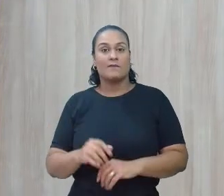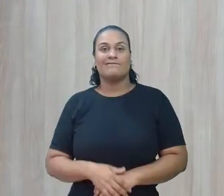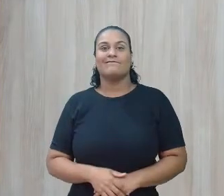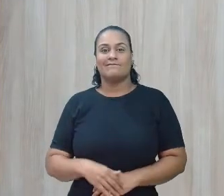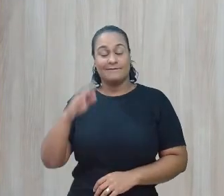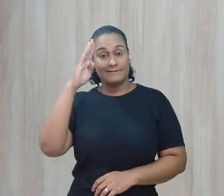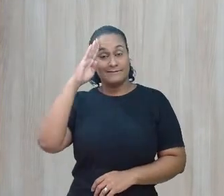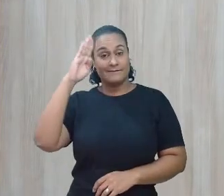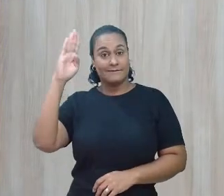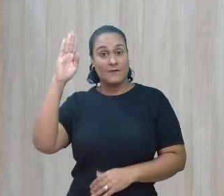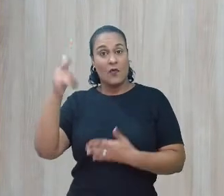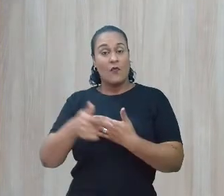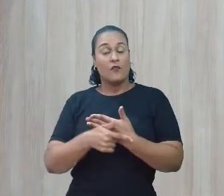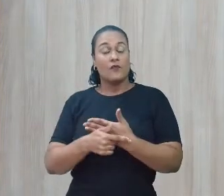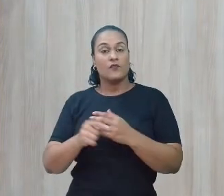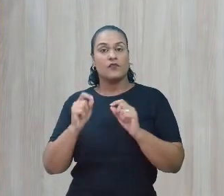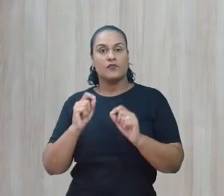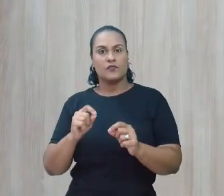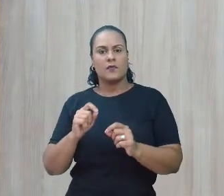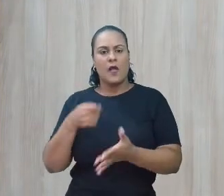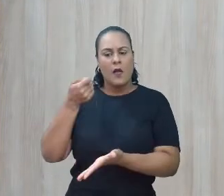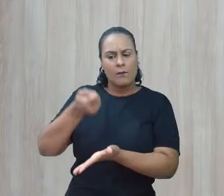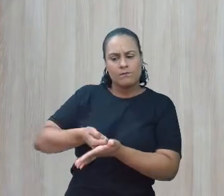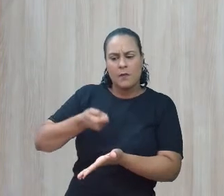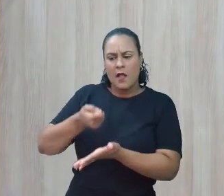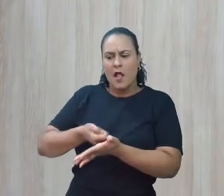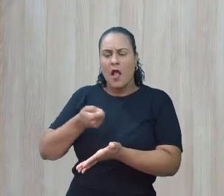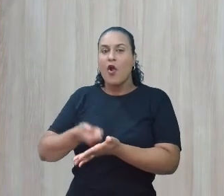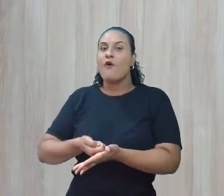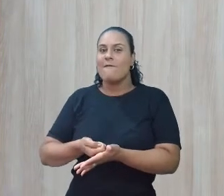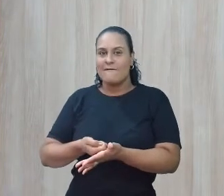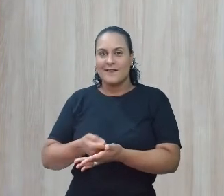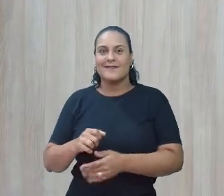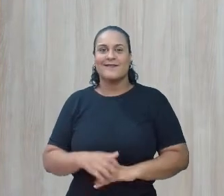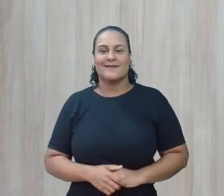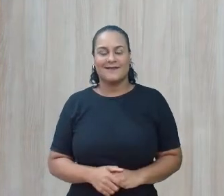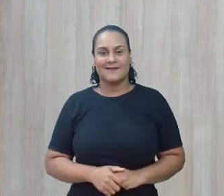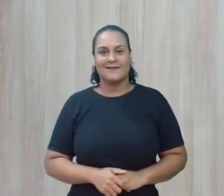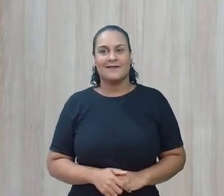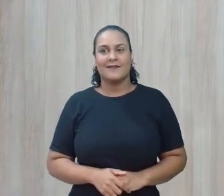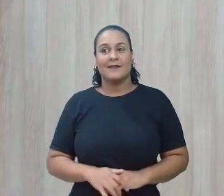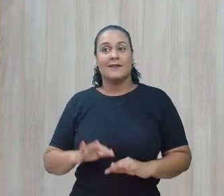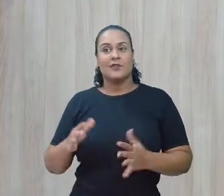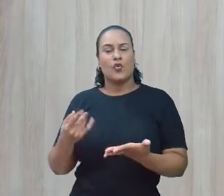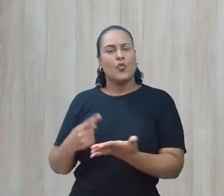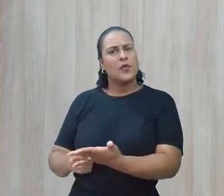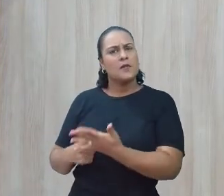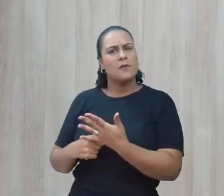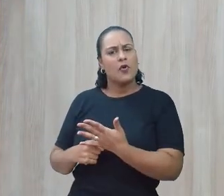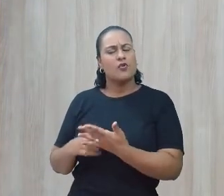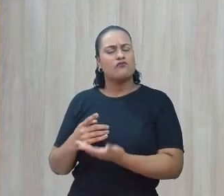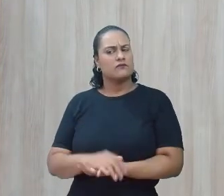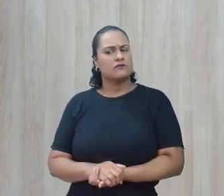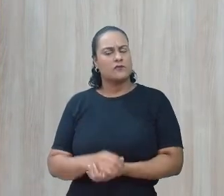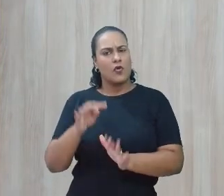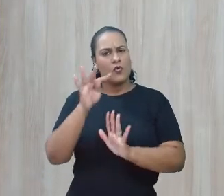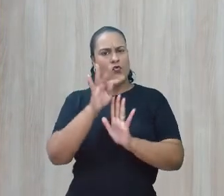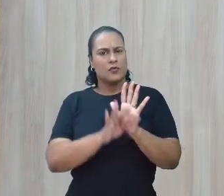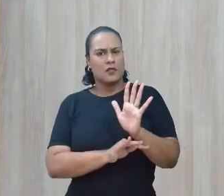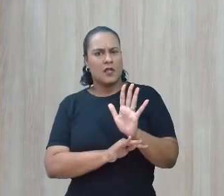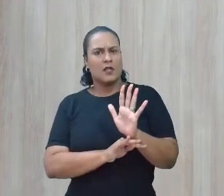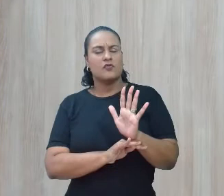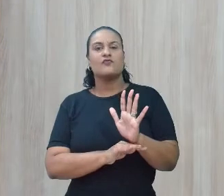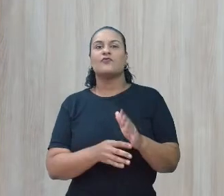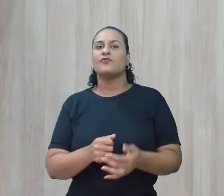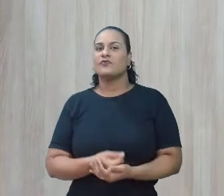principais funções é justamente a persuasão. Quando ele traz aqui o texto dissertativo versus a